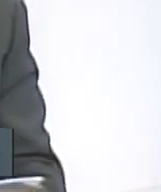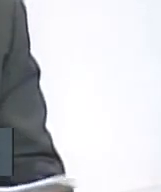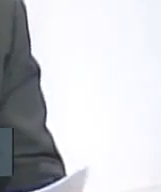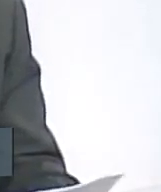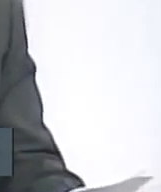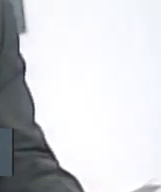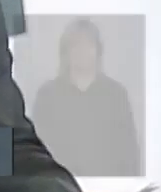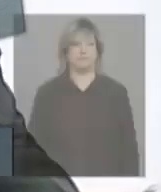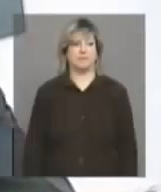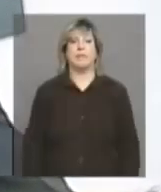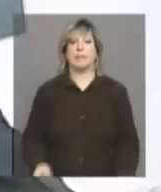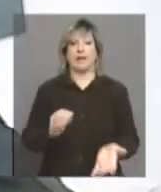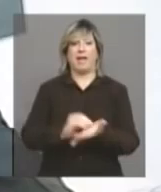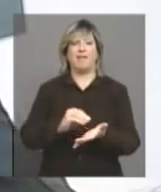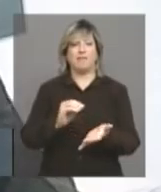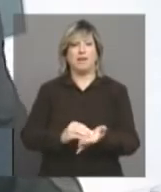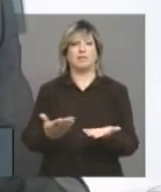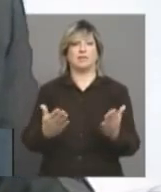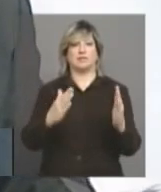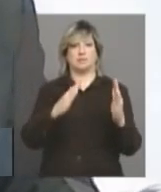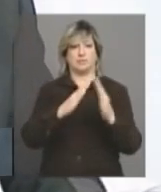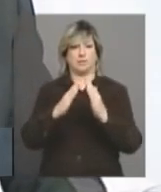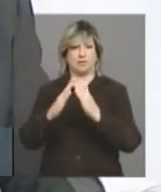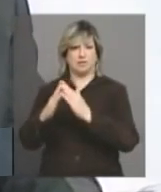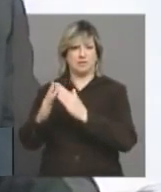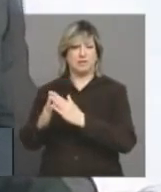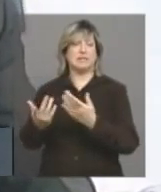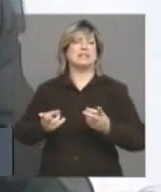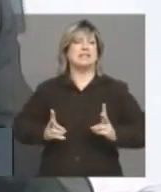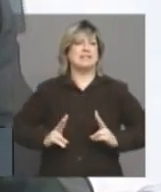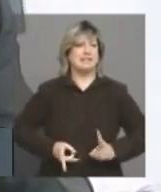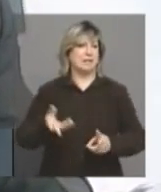A falta de moradia sempre foi um problema crônico